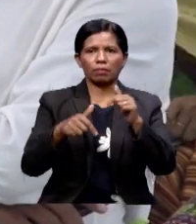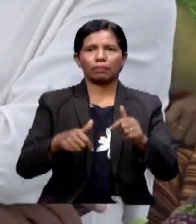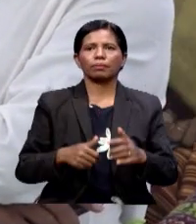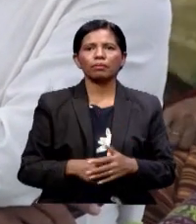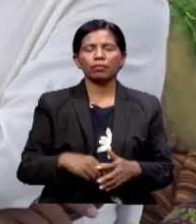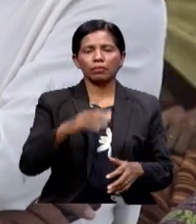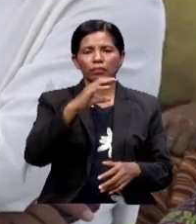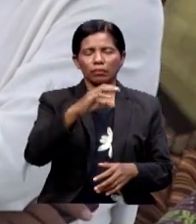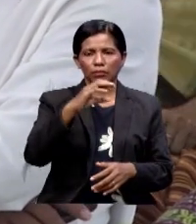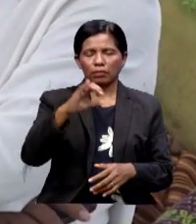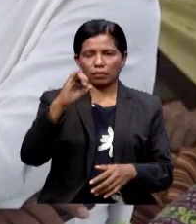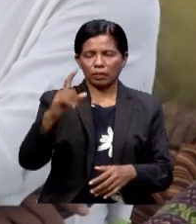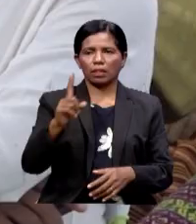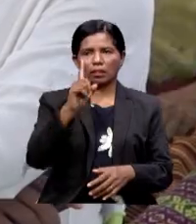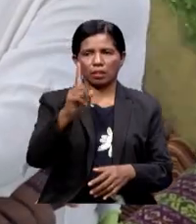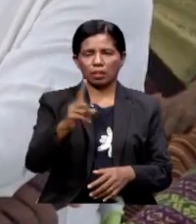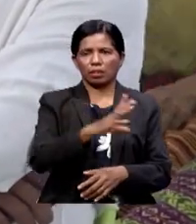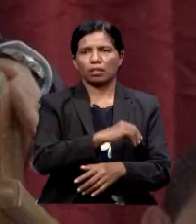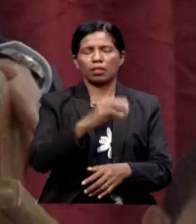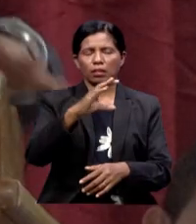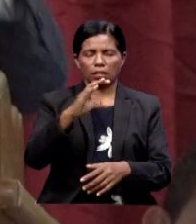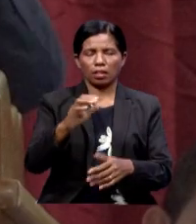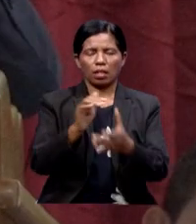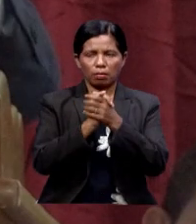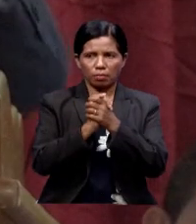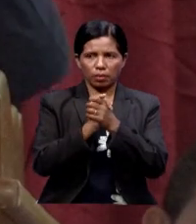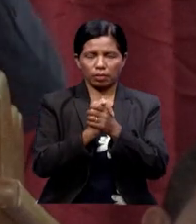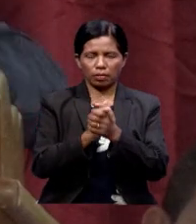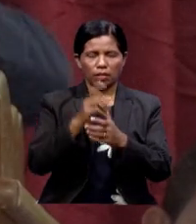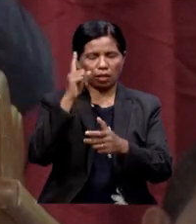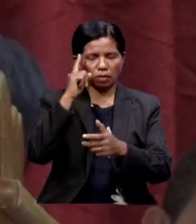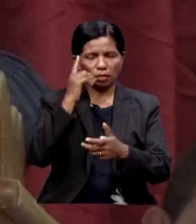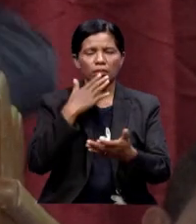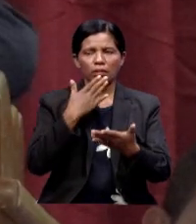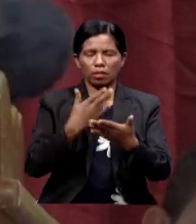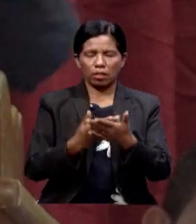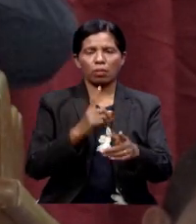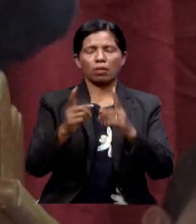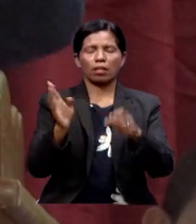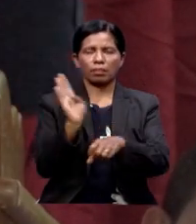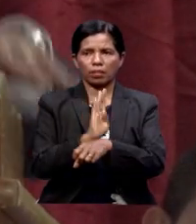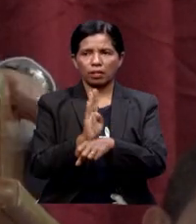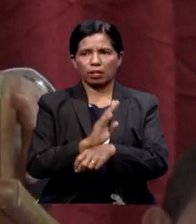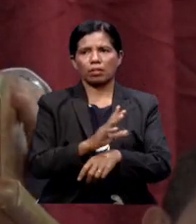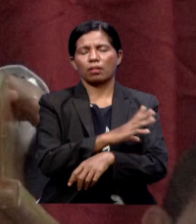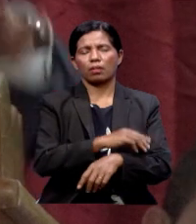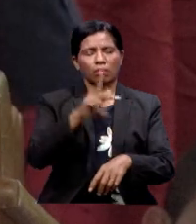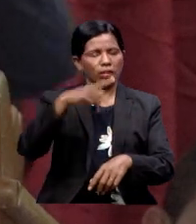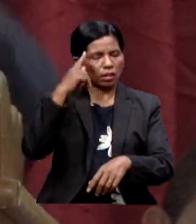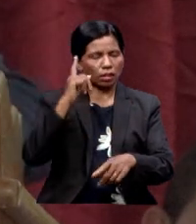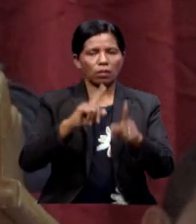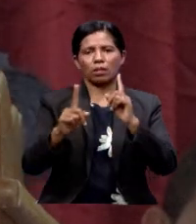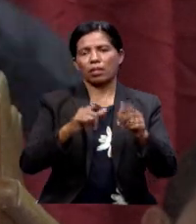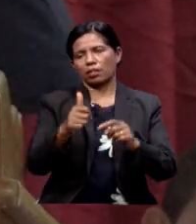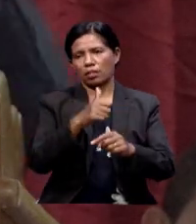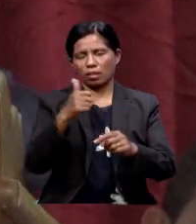se sine ida, se sine sólido, meti. Se sine ke hanu negócio, kuliah negócio, hal negócio. Politik ni tu kuliah fatin politik. Ita kuliah